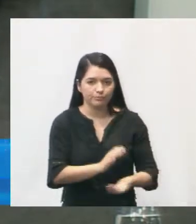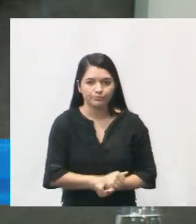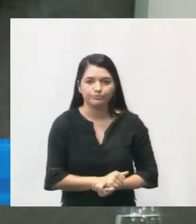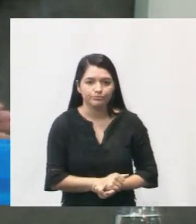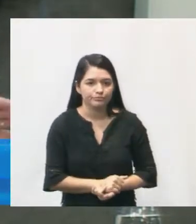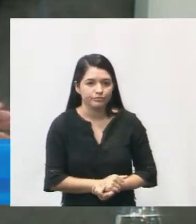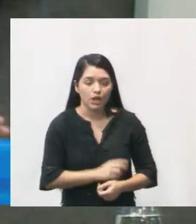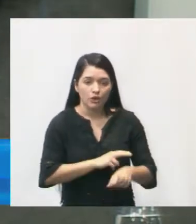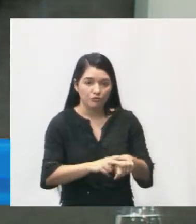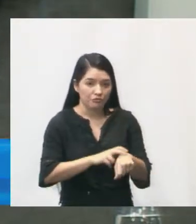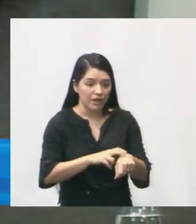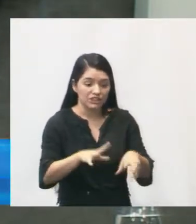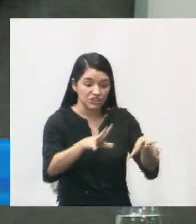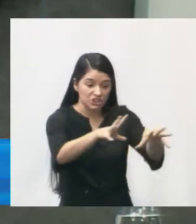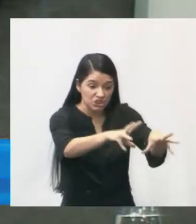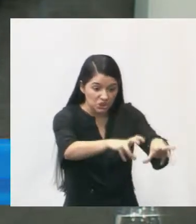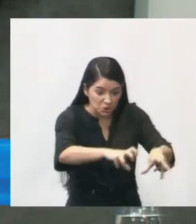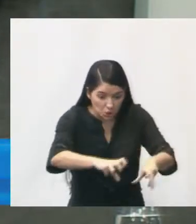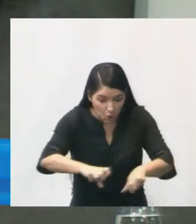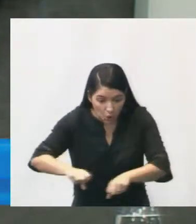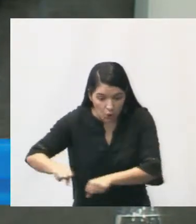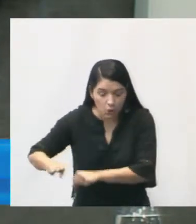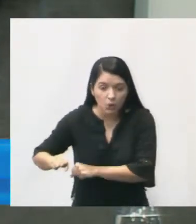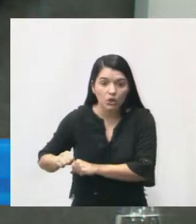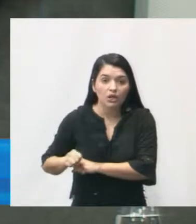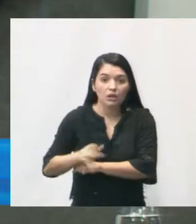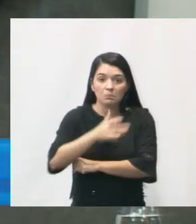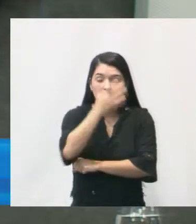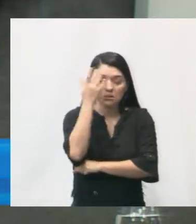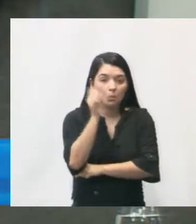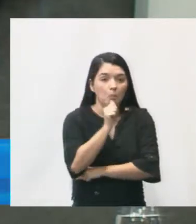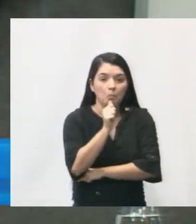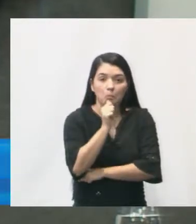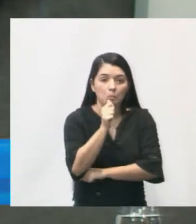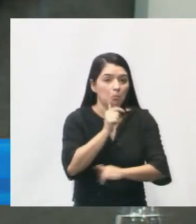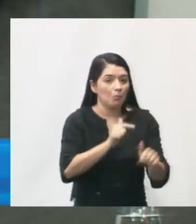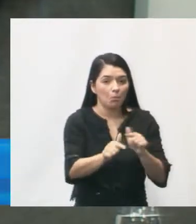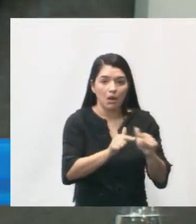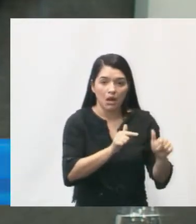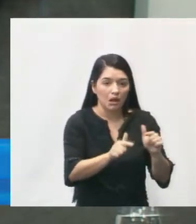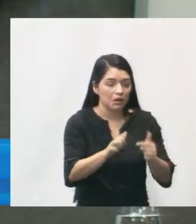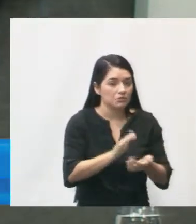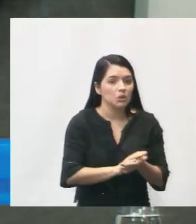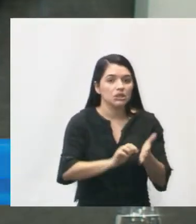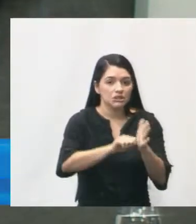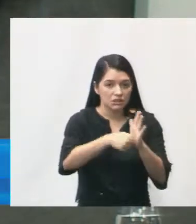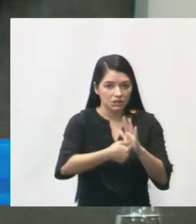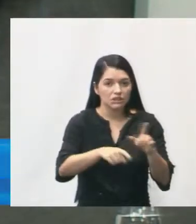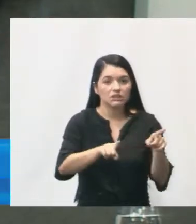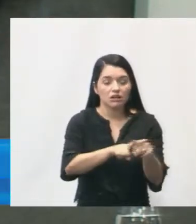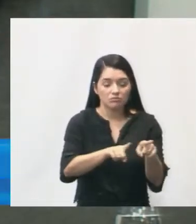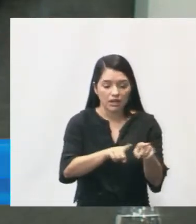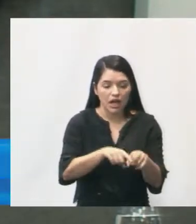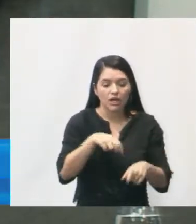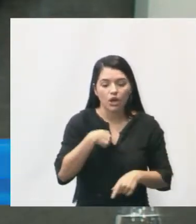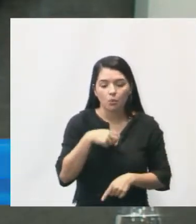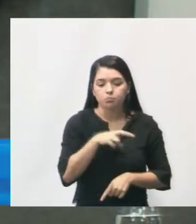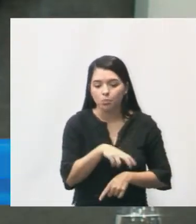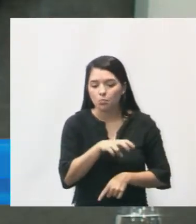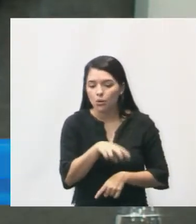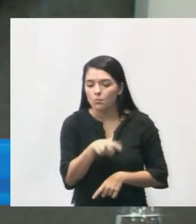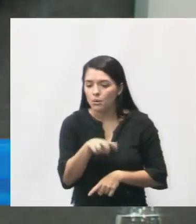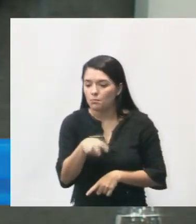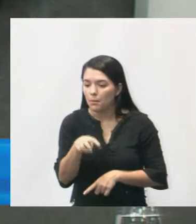toda retirada, ninguém trabalhando, também fechado o campo. Aí eu comecei a andar ali por dentro do Tancredão e vi